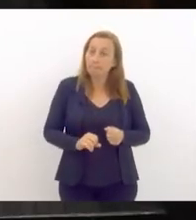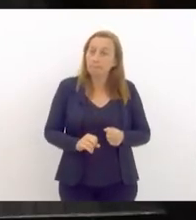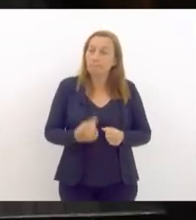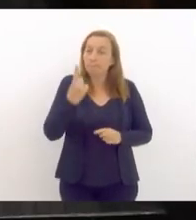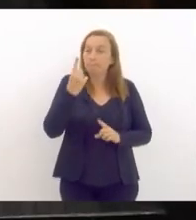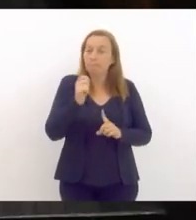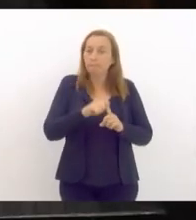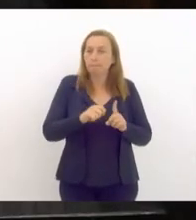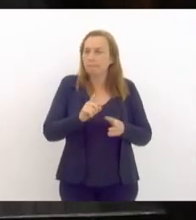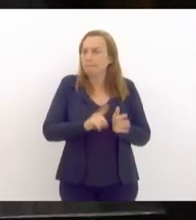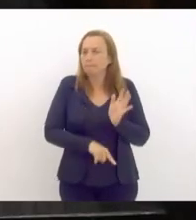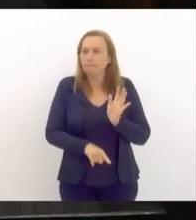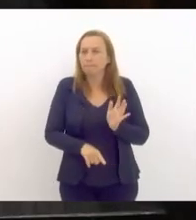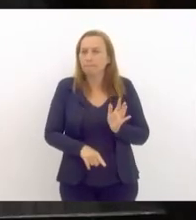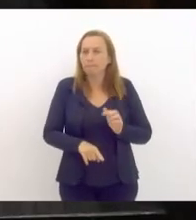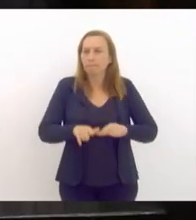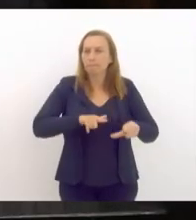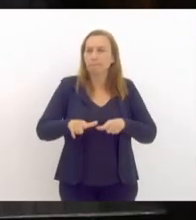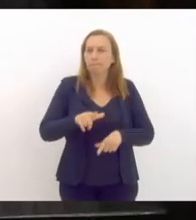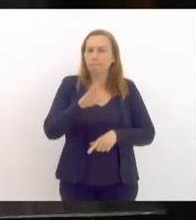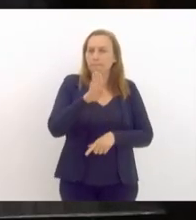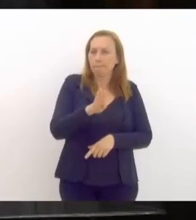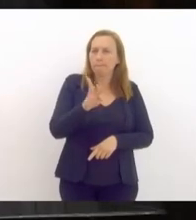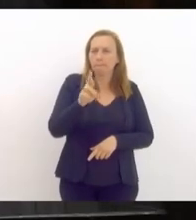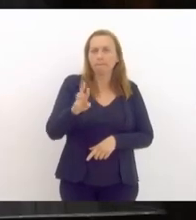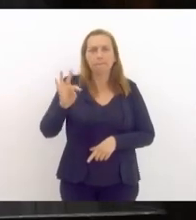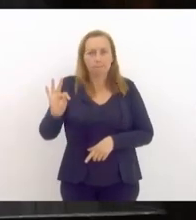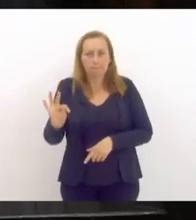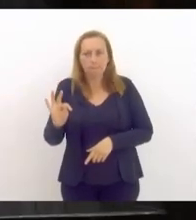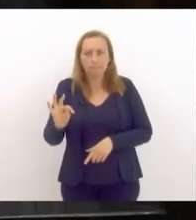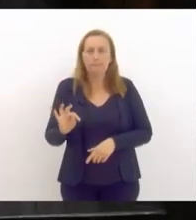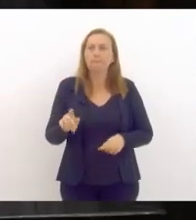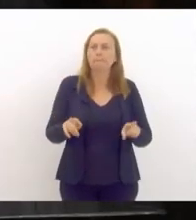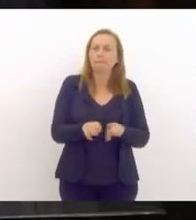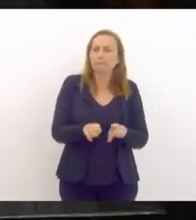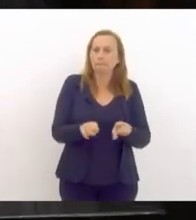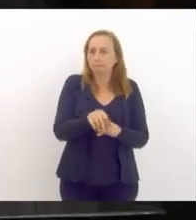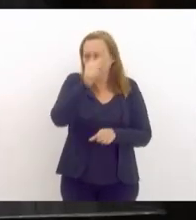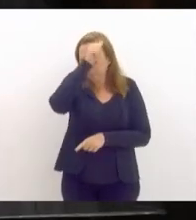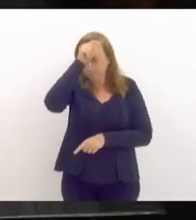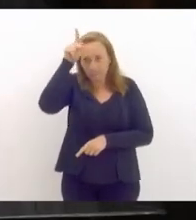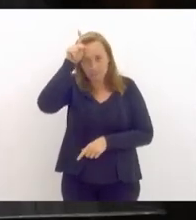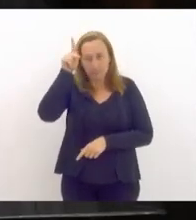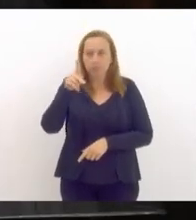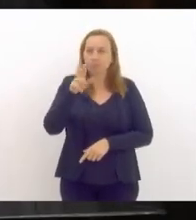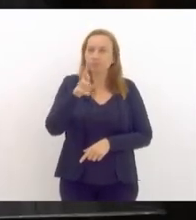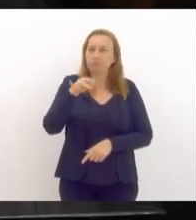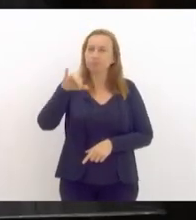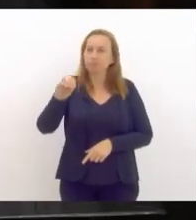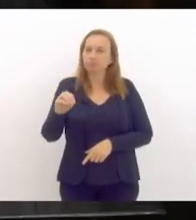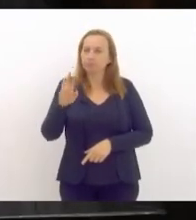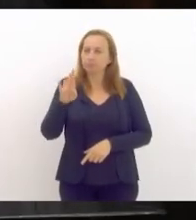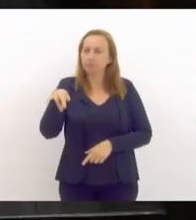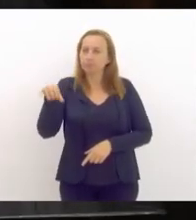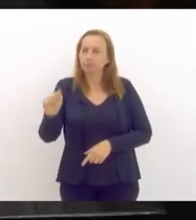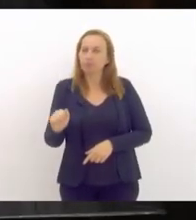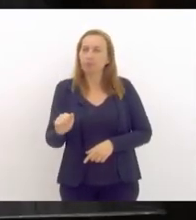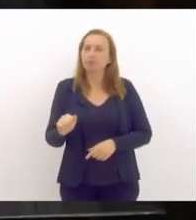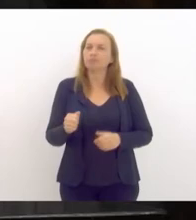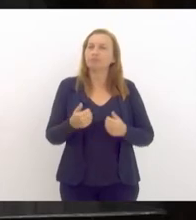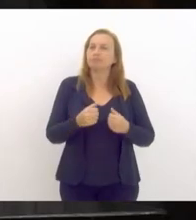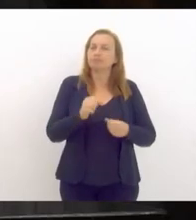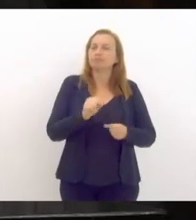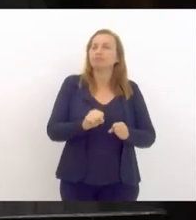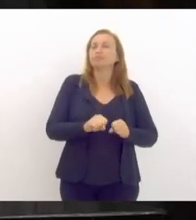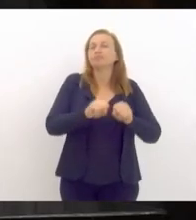menos de um ano no serviço de BRT a Prefeitura de Rio Branco já fez isso em todo o sistema de ônibus de